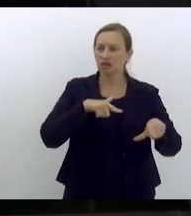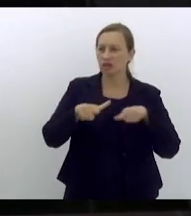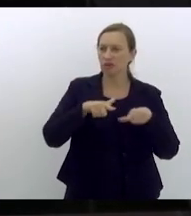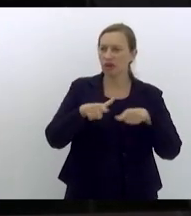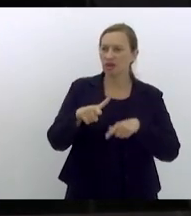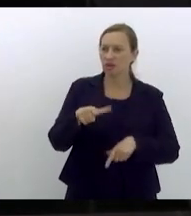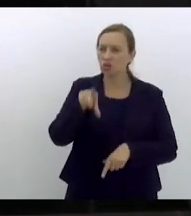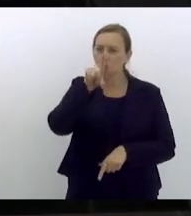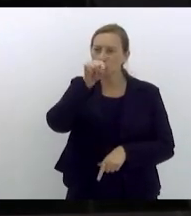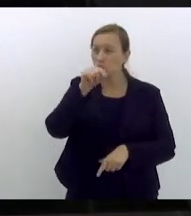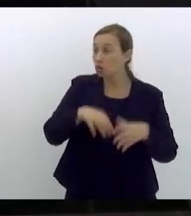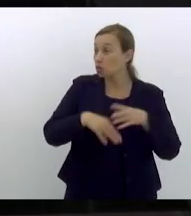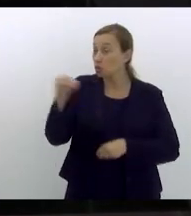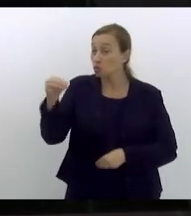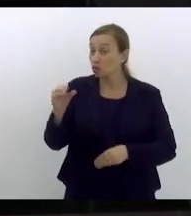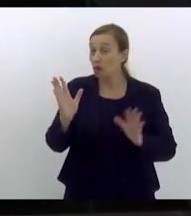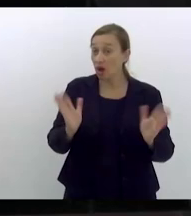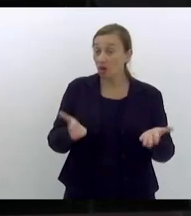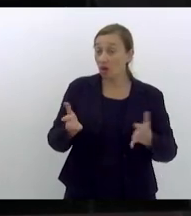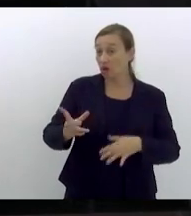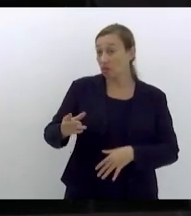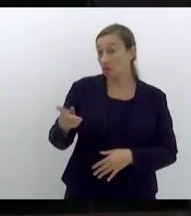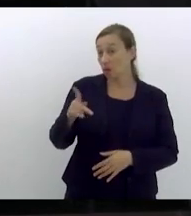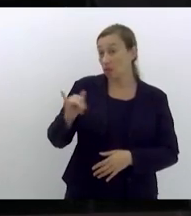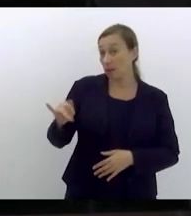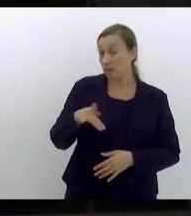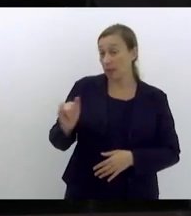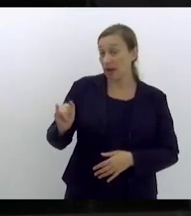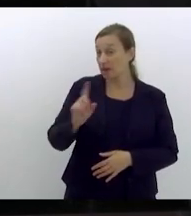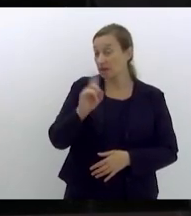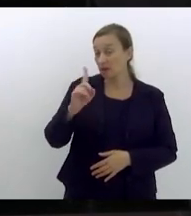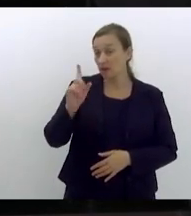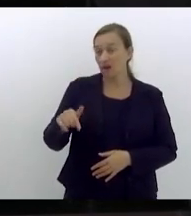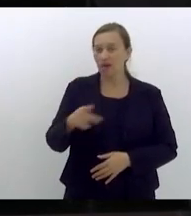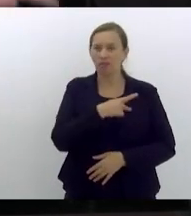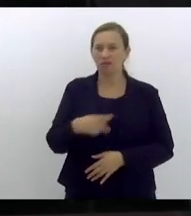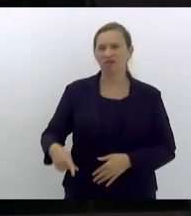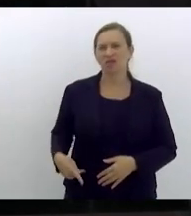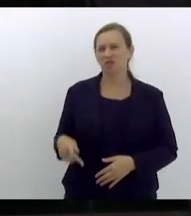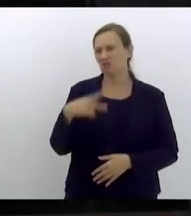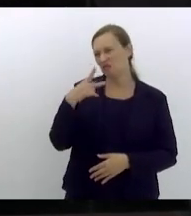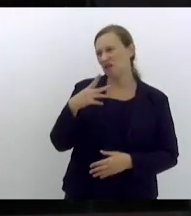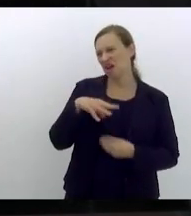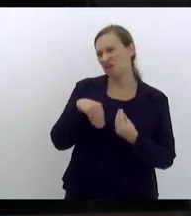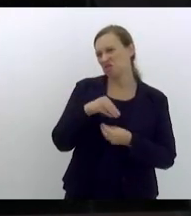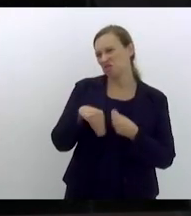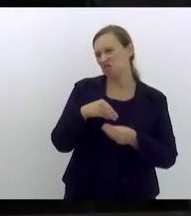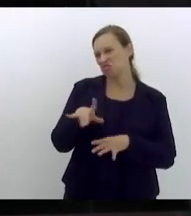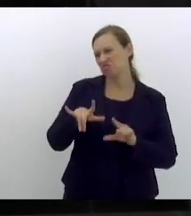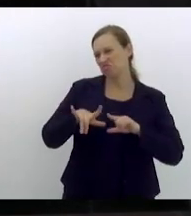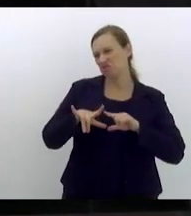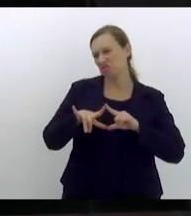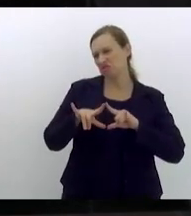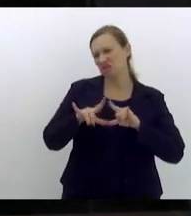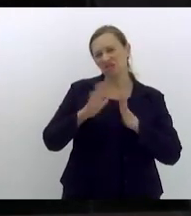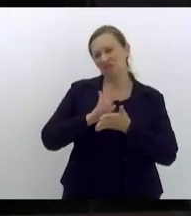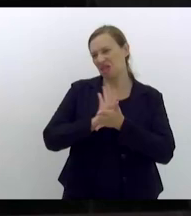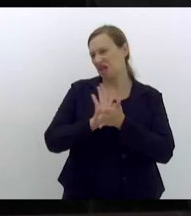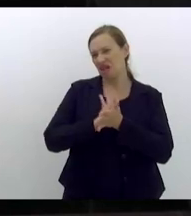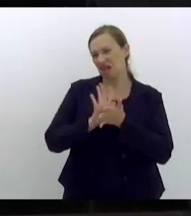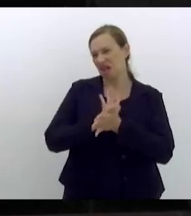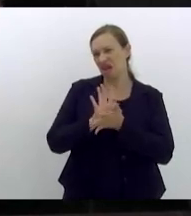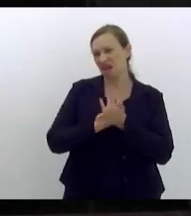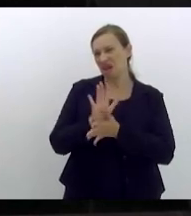Twitter e sumiu agora porque o papai era mais presidente não vou nem falar de envolvimento com a milícia não vou nem falar